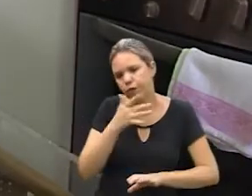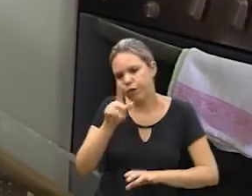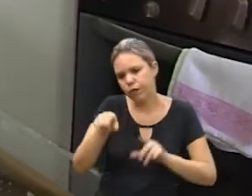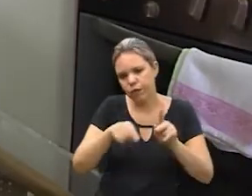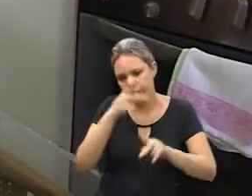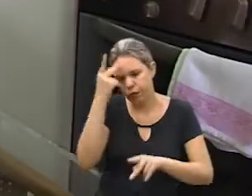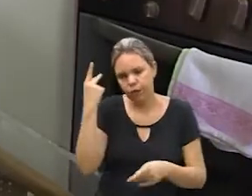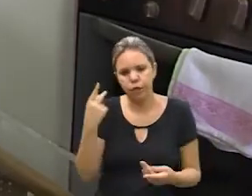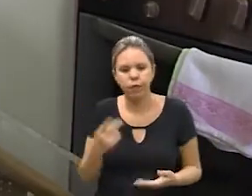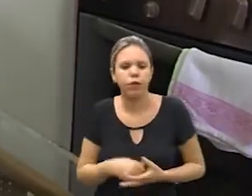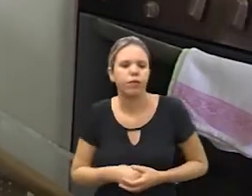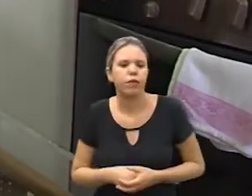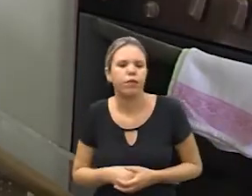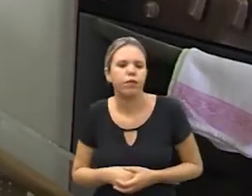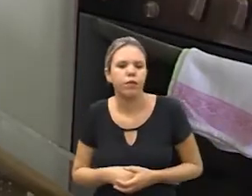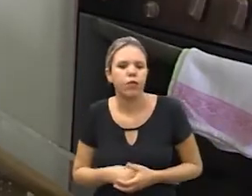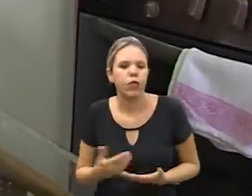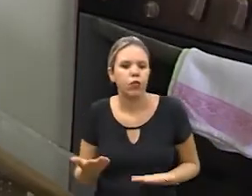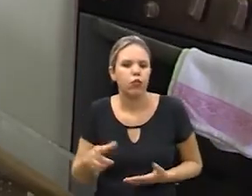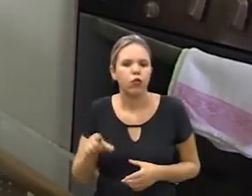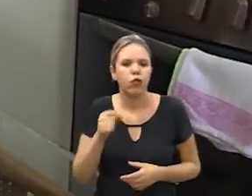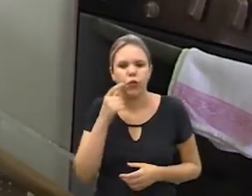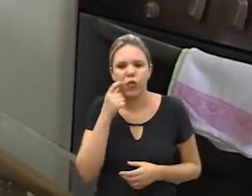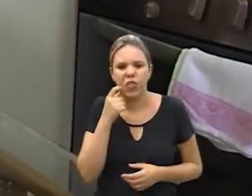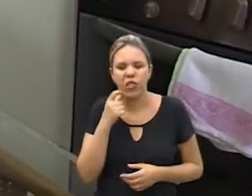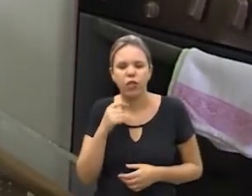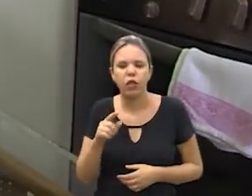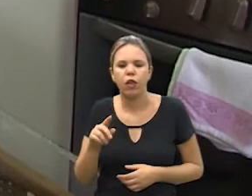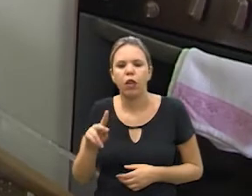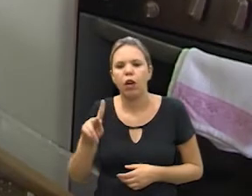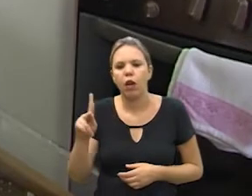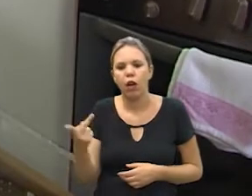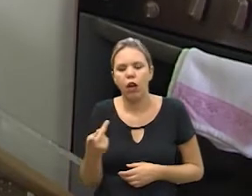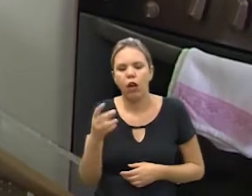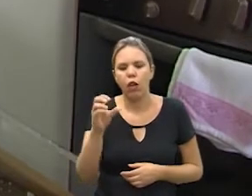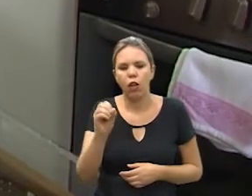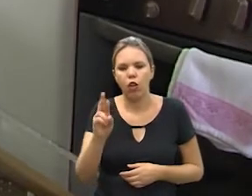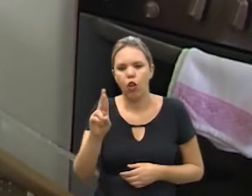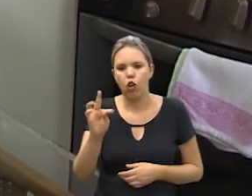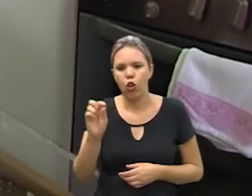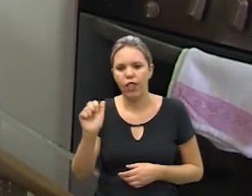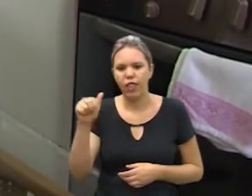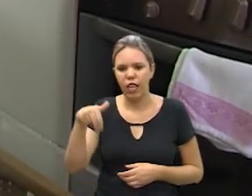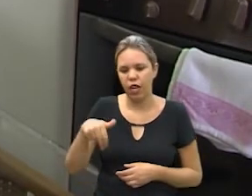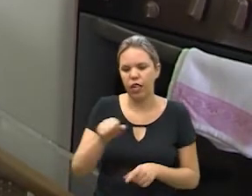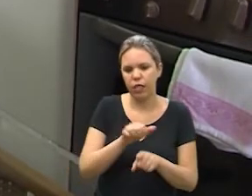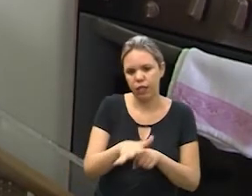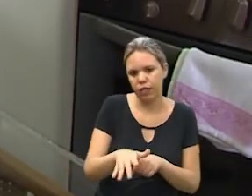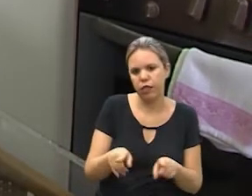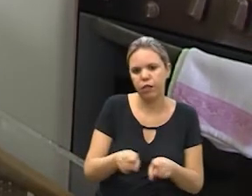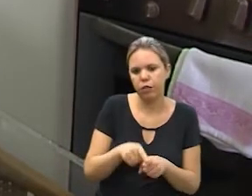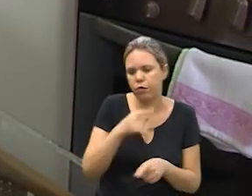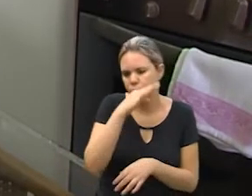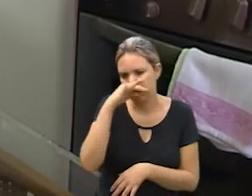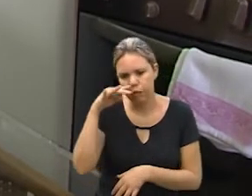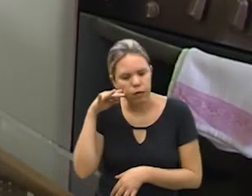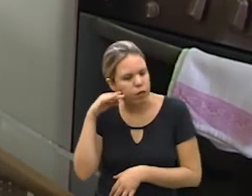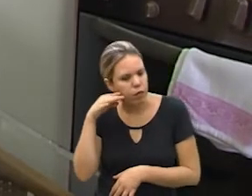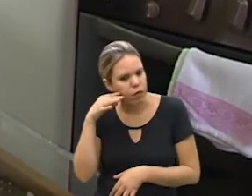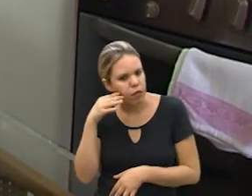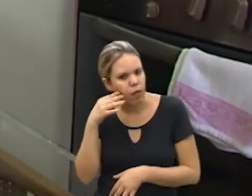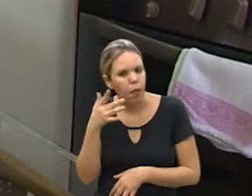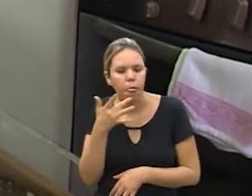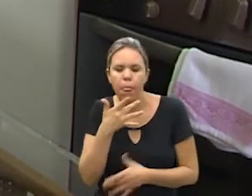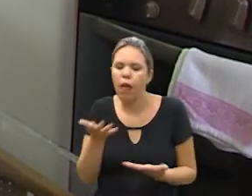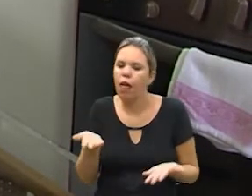de cada um. Das ervas, hoje eu escolhi o hortelã e a salsinha. Tá. Eu acho que elas são bem aromáticas e bem verão, assim.